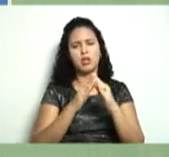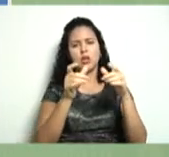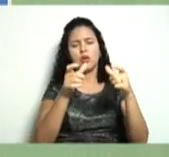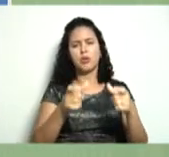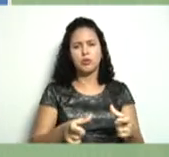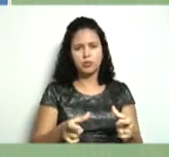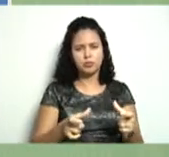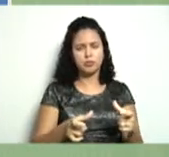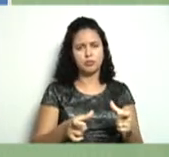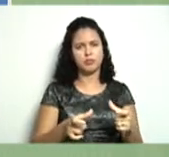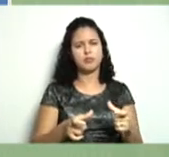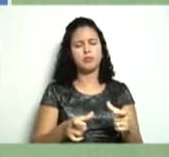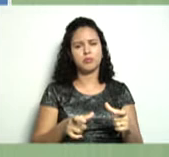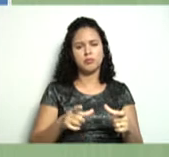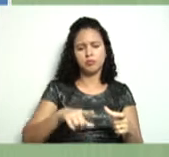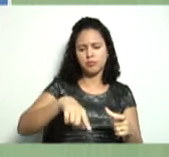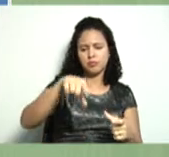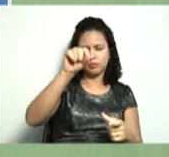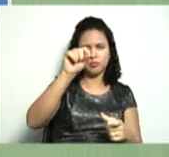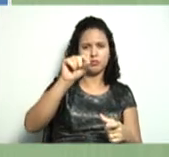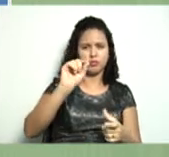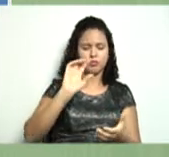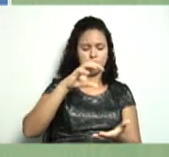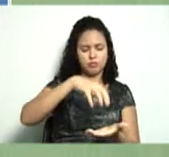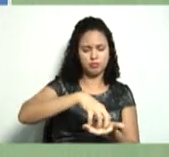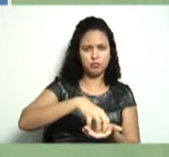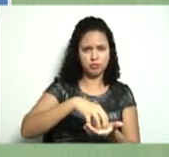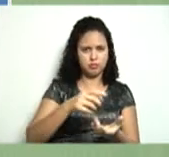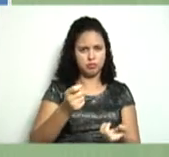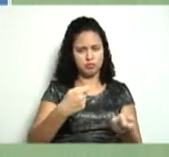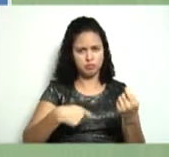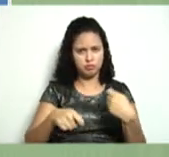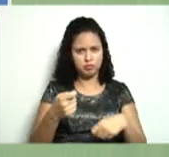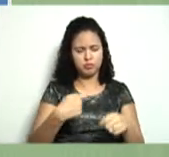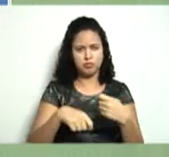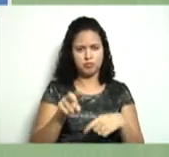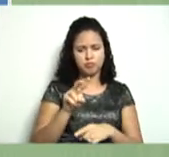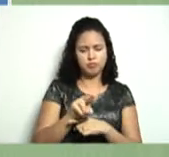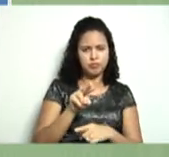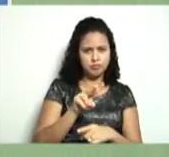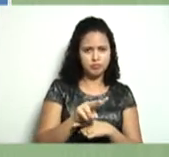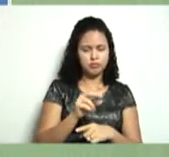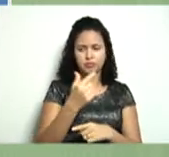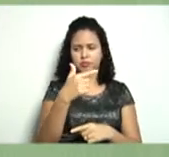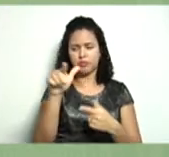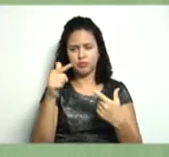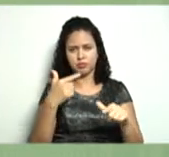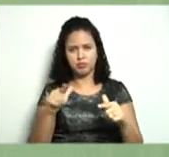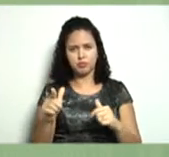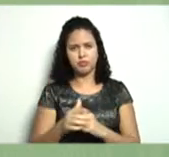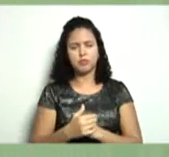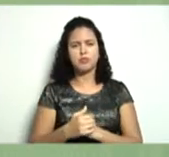associados, eleitos para os órgãos de administração, fiscalização e outros.